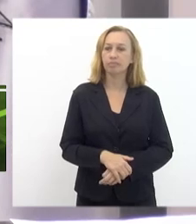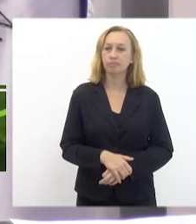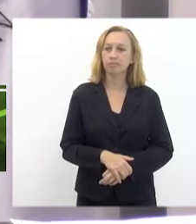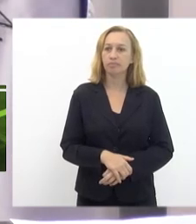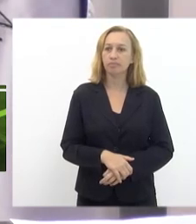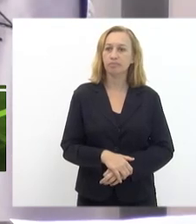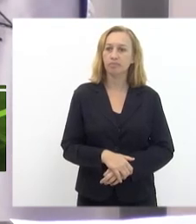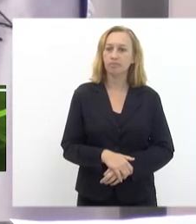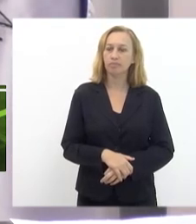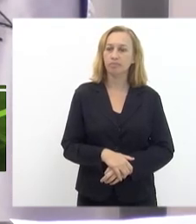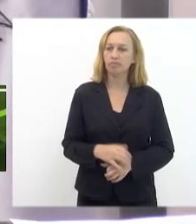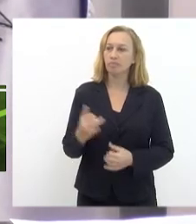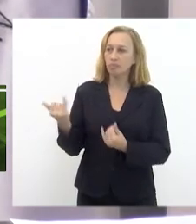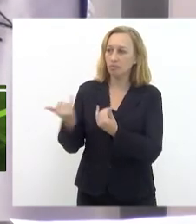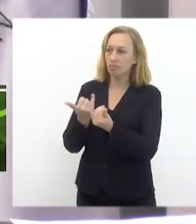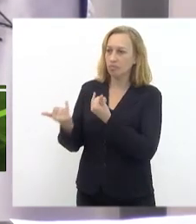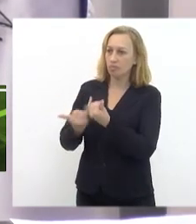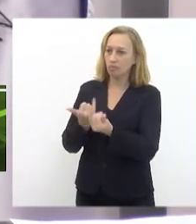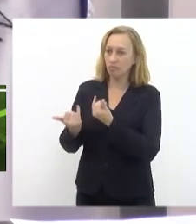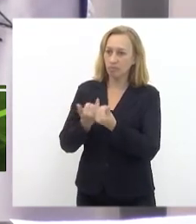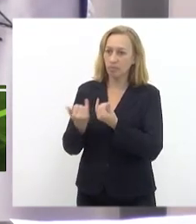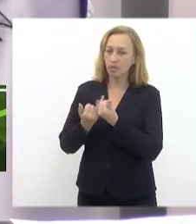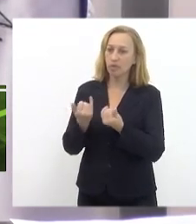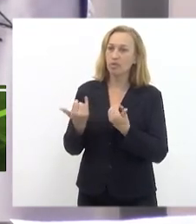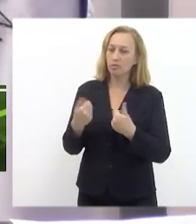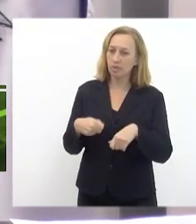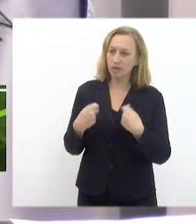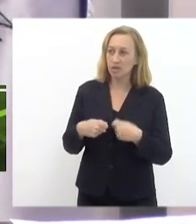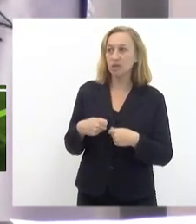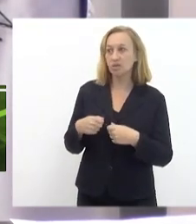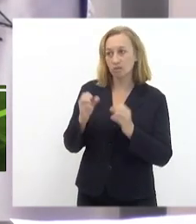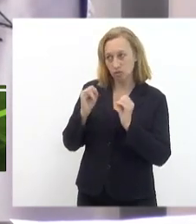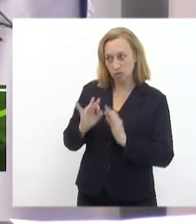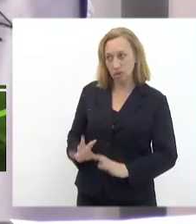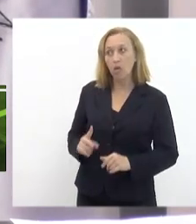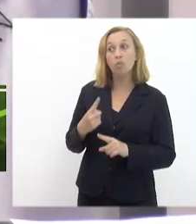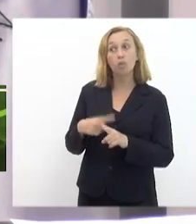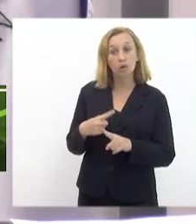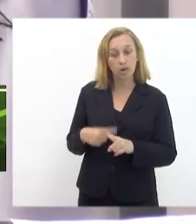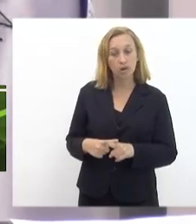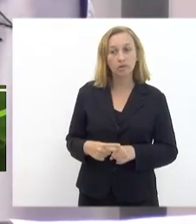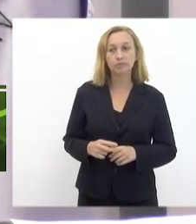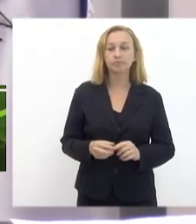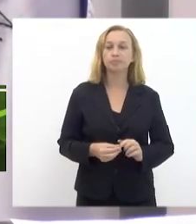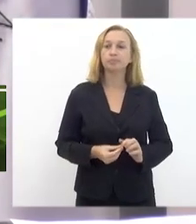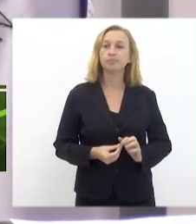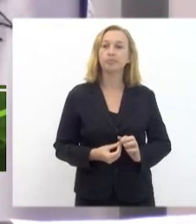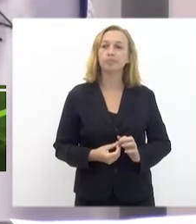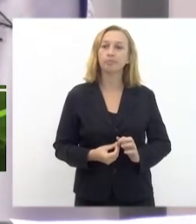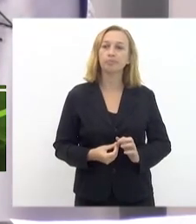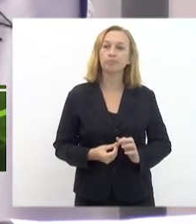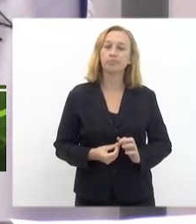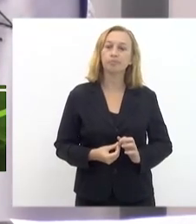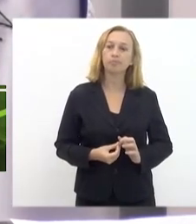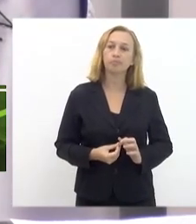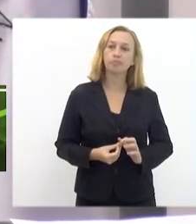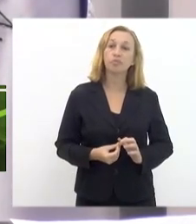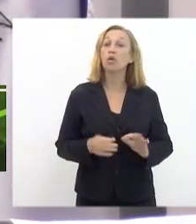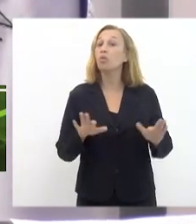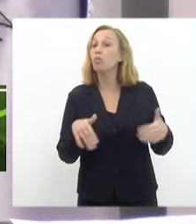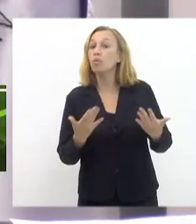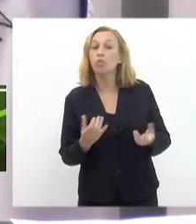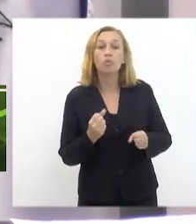que nos informe em e vou dizer Porquê amor nos informe que